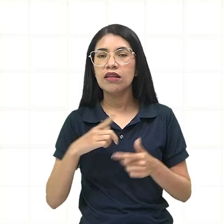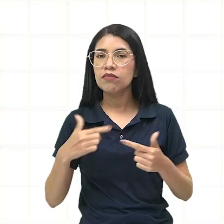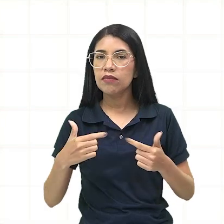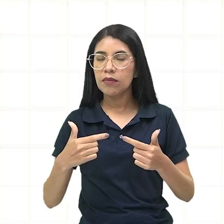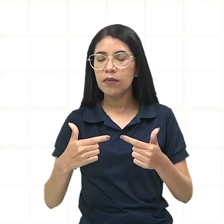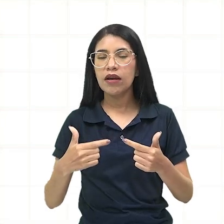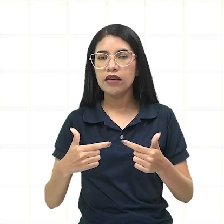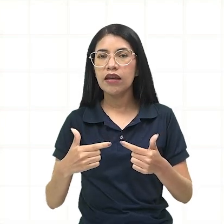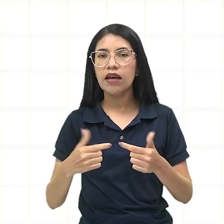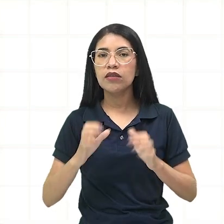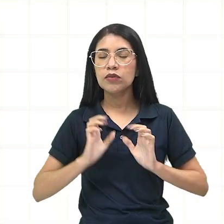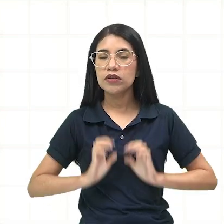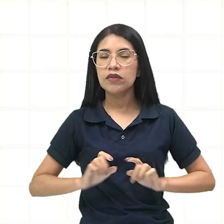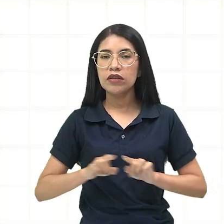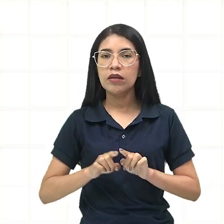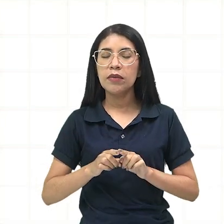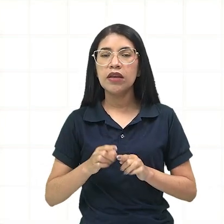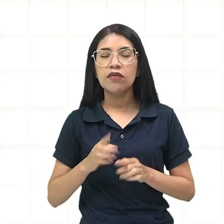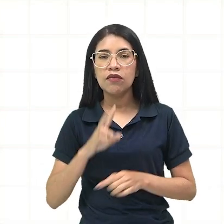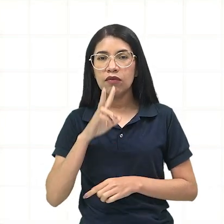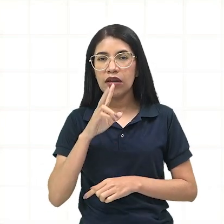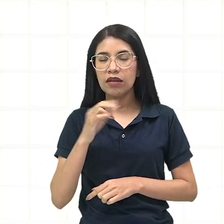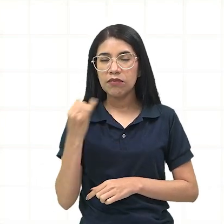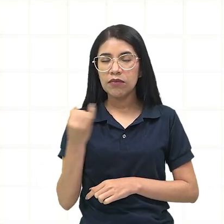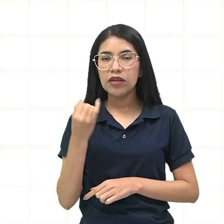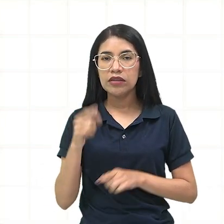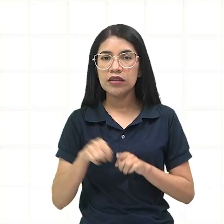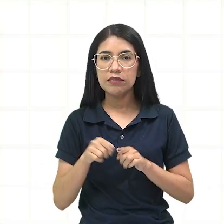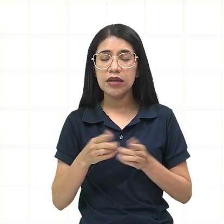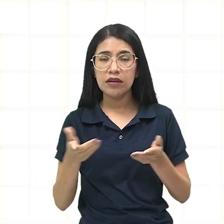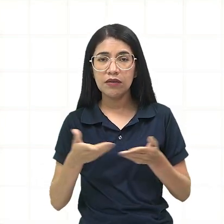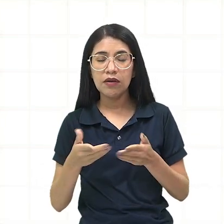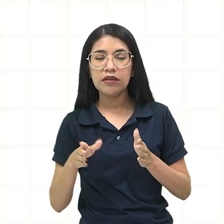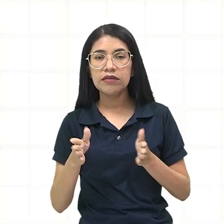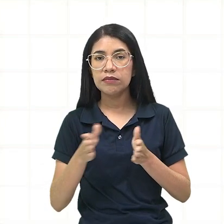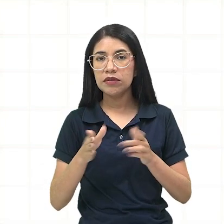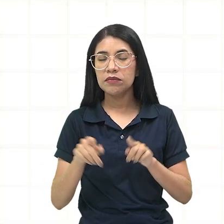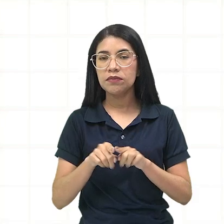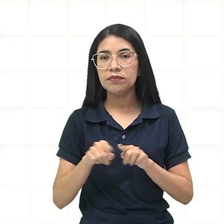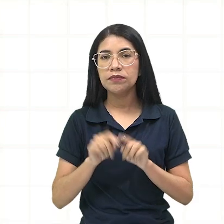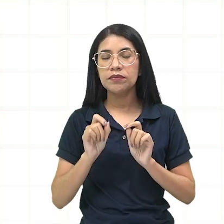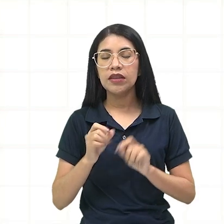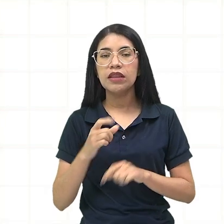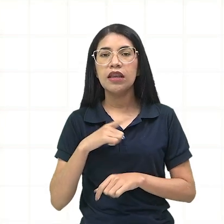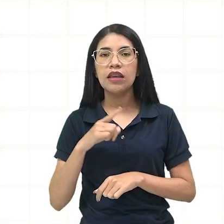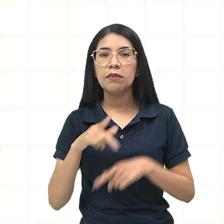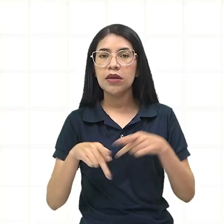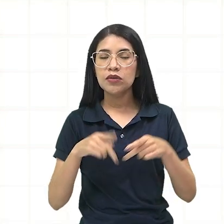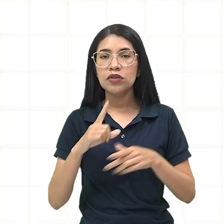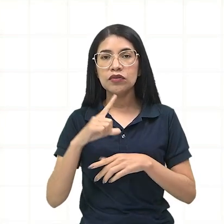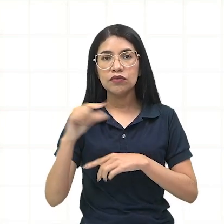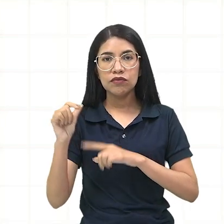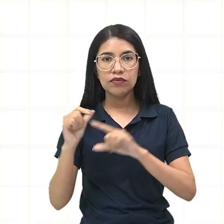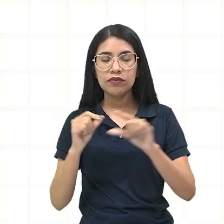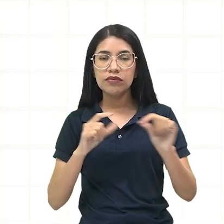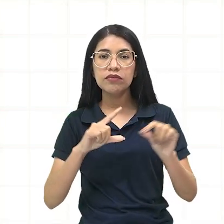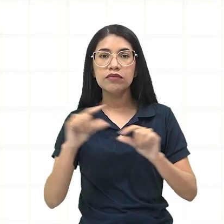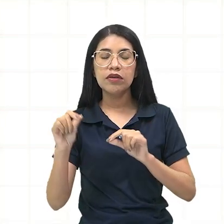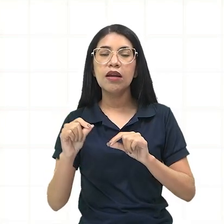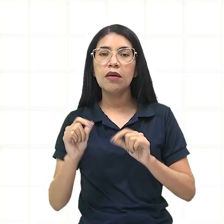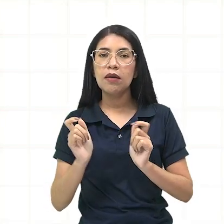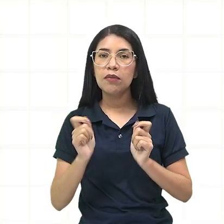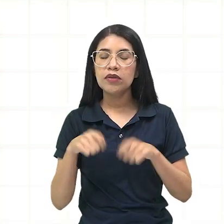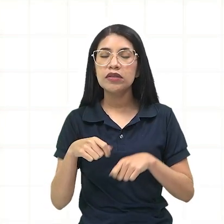civil muito intensa até agora e que já nesse período tem pessoas que estão fugindo de lá